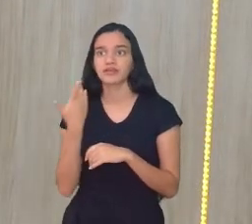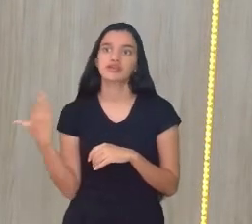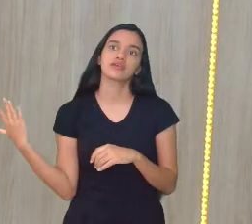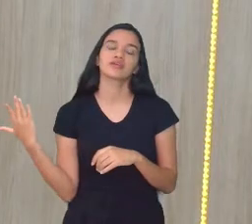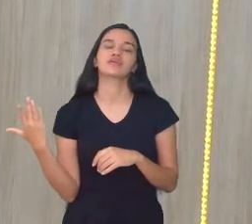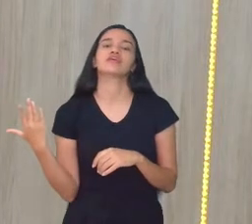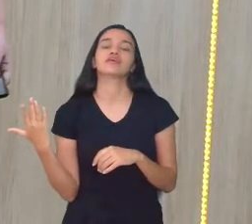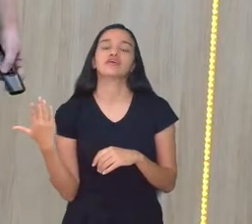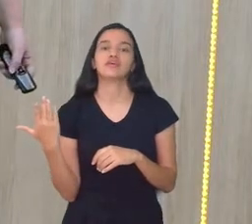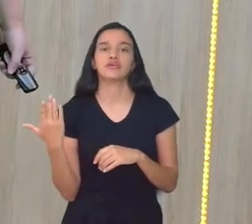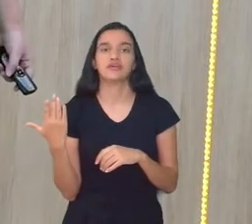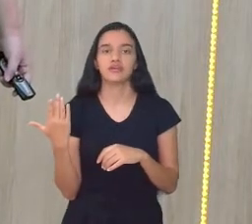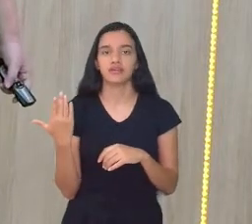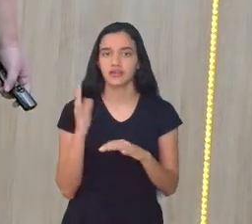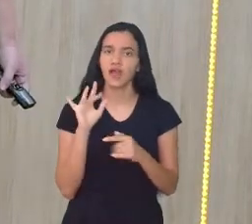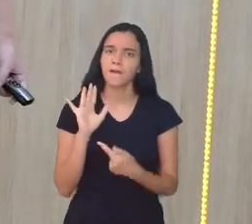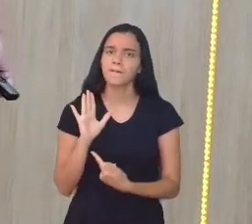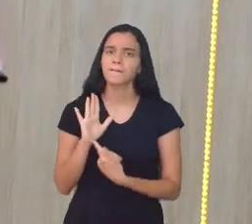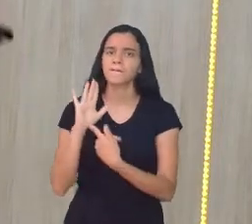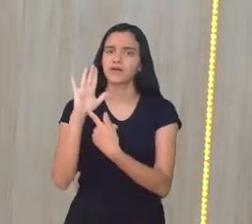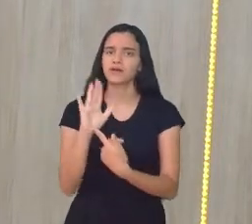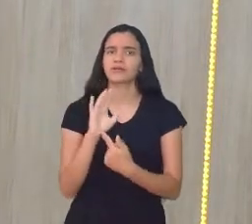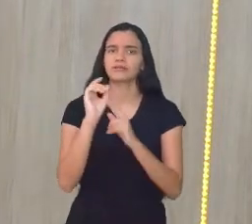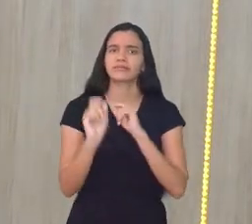Essa questão aqui mostra